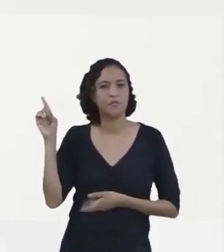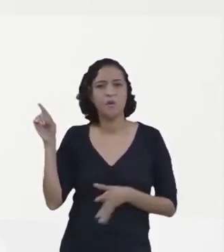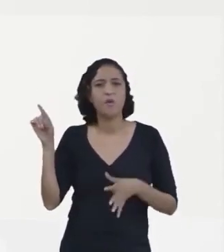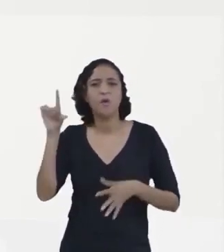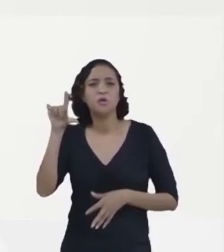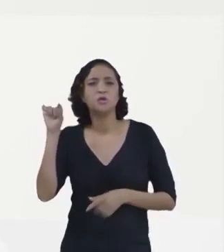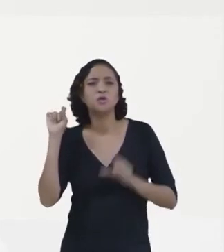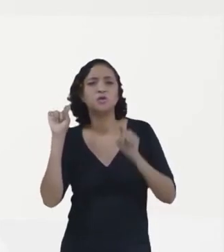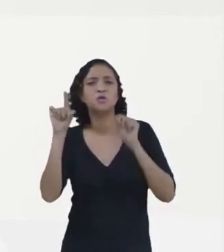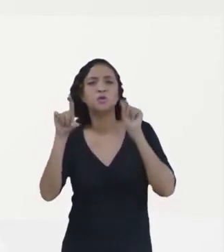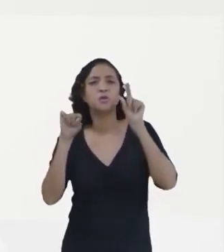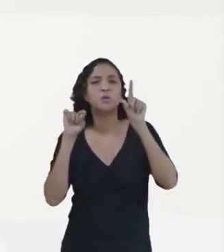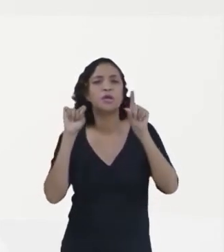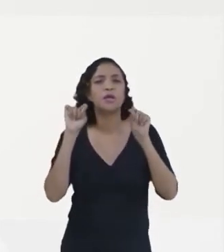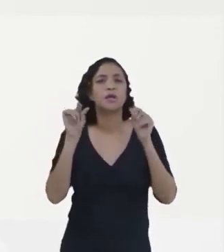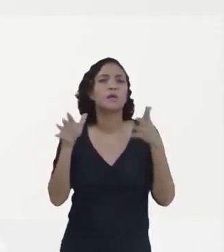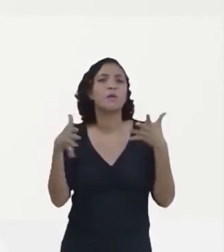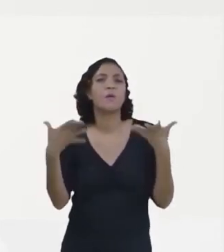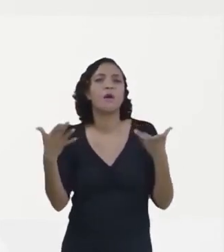por metro.